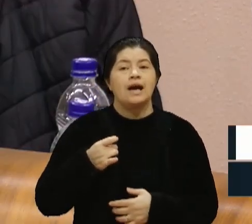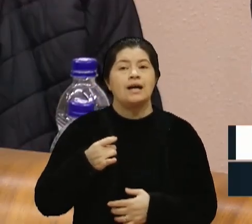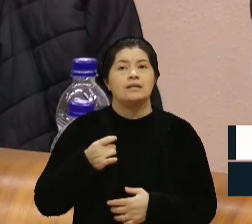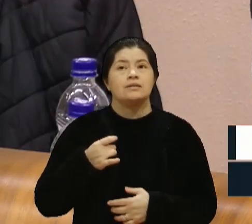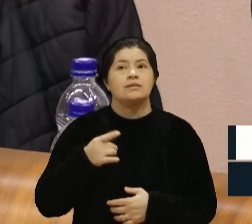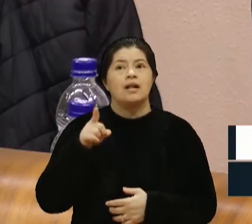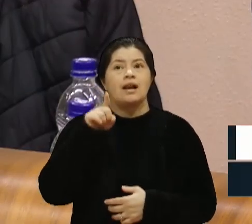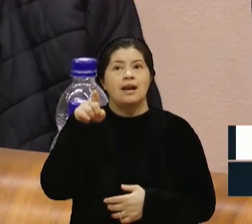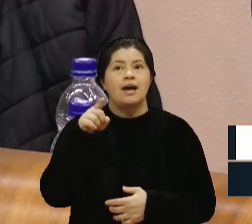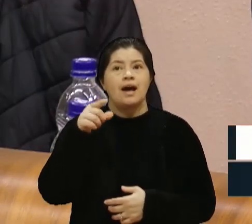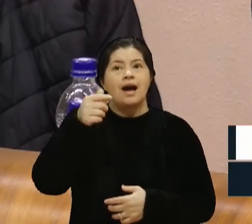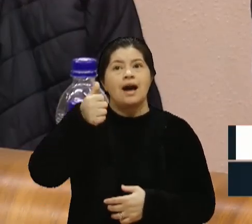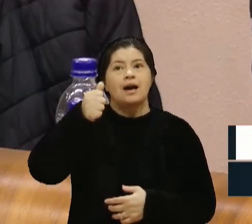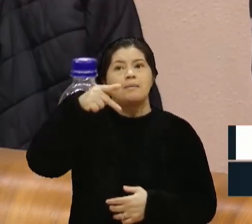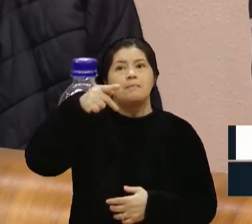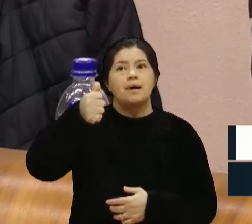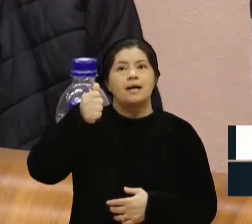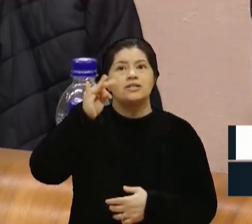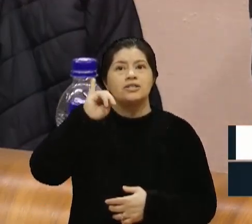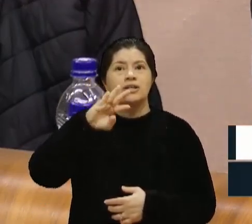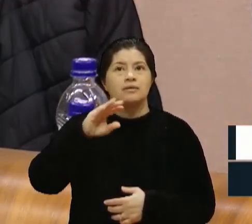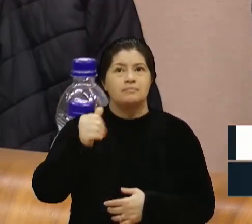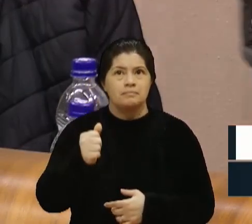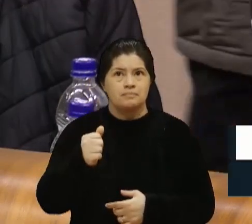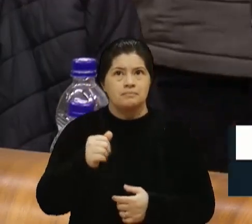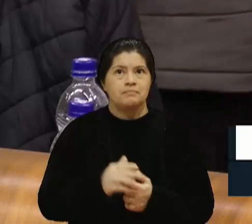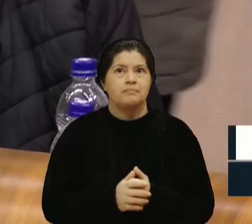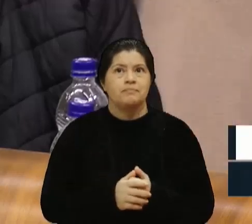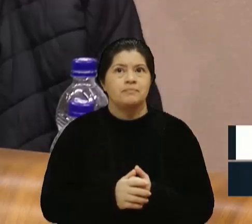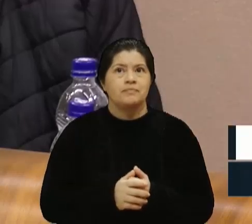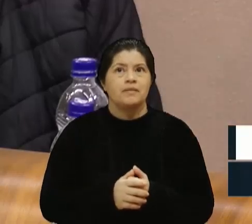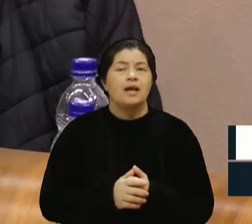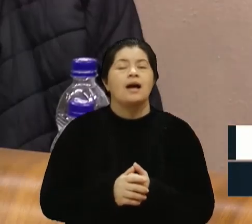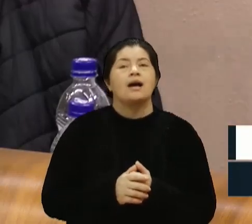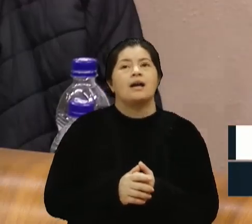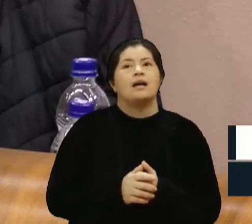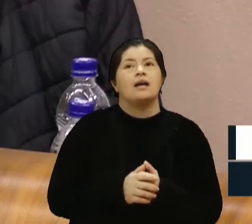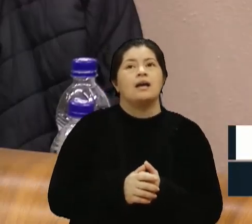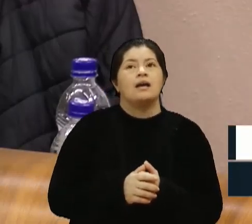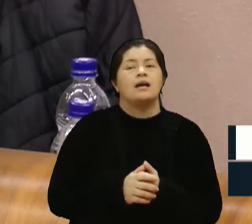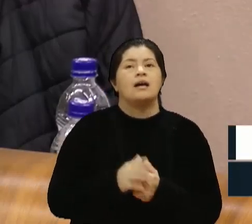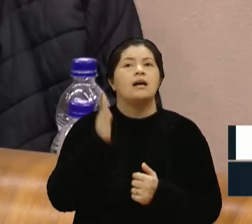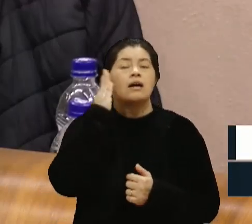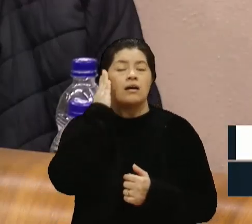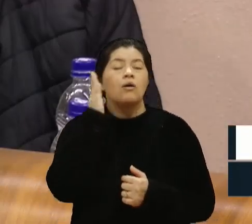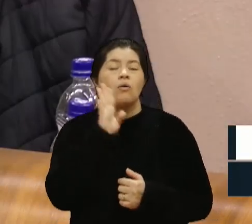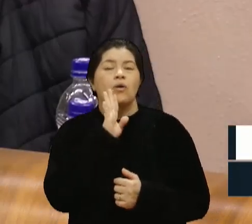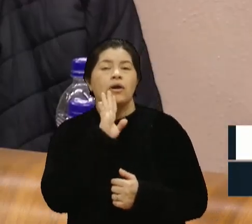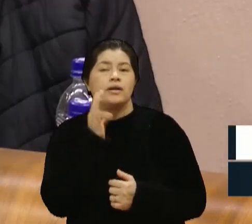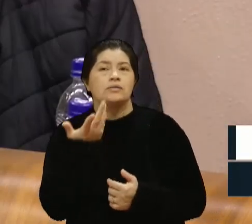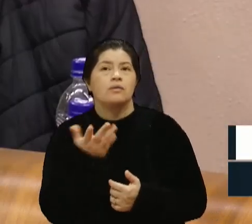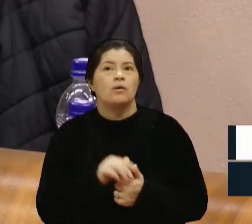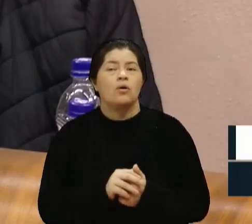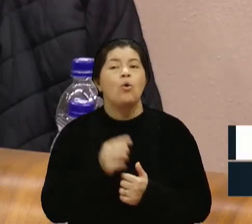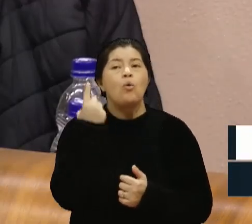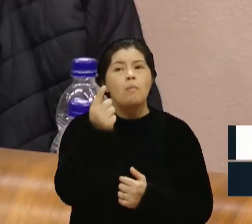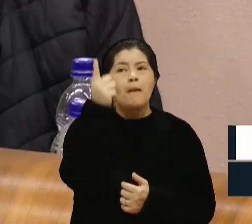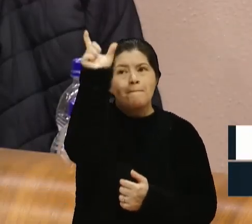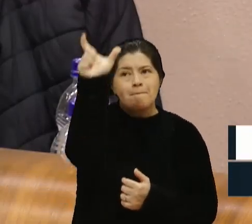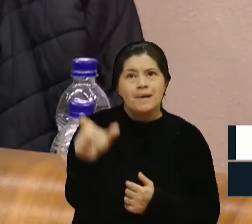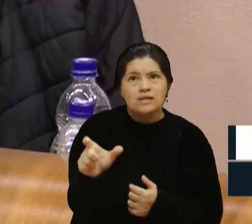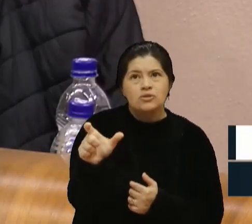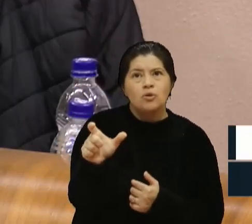eu sei o trabalho da Pátina. Eu sei o trabalho da Pátina. Porque tem uma coisa, vereadora, quando uma